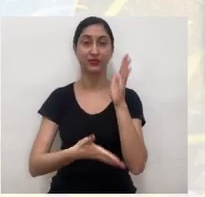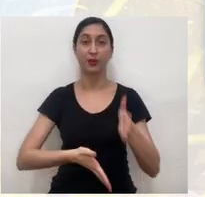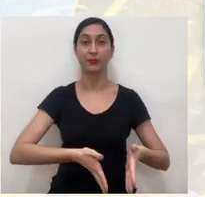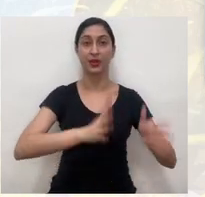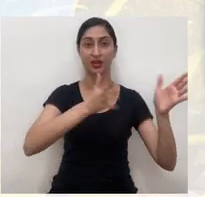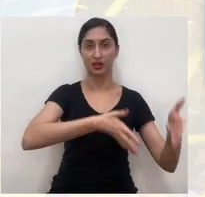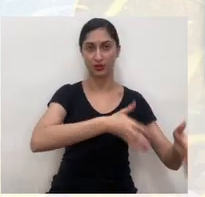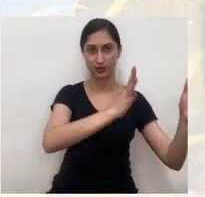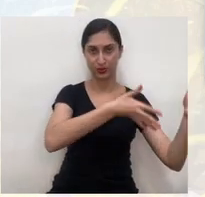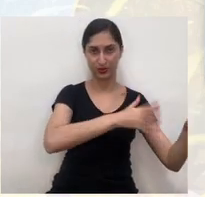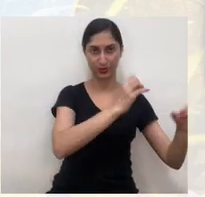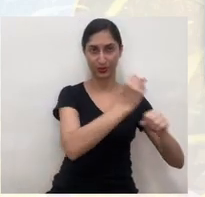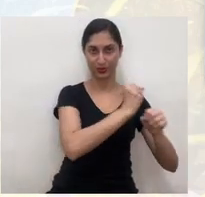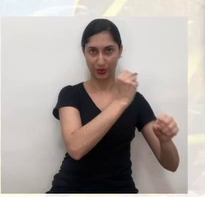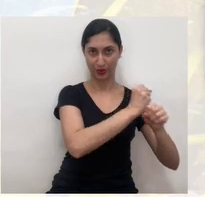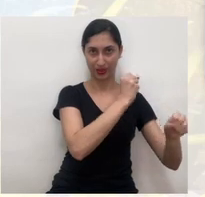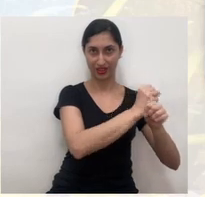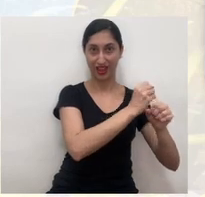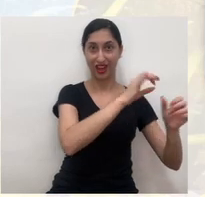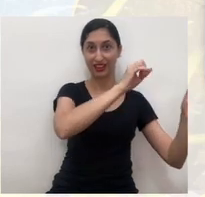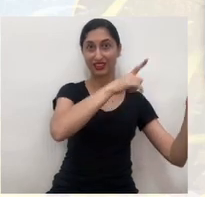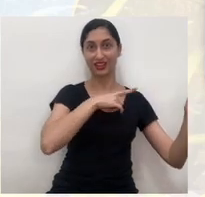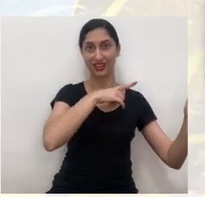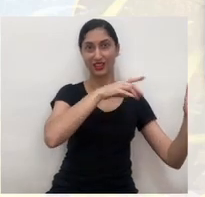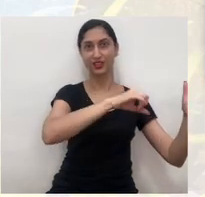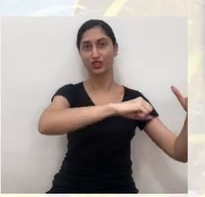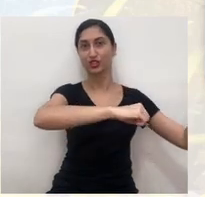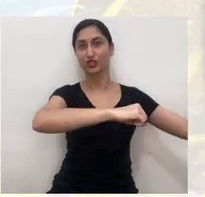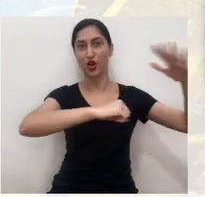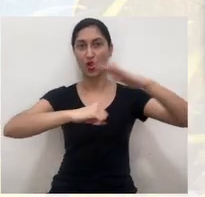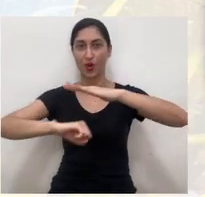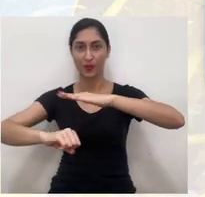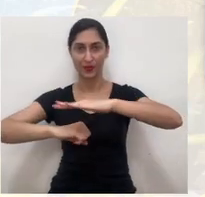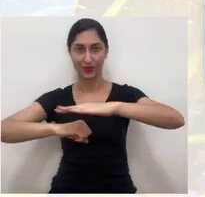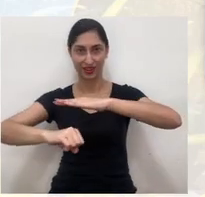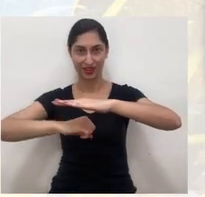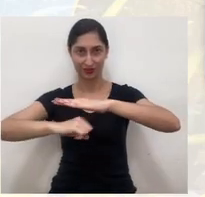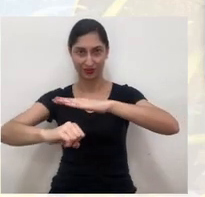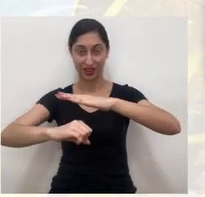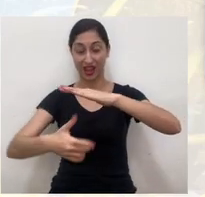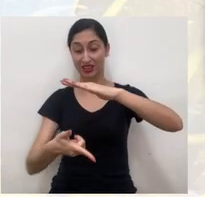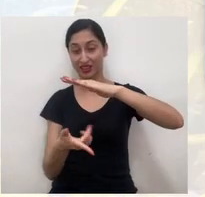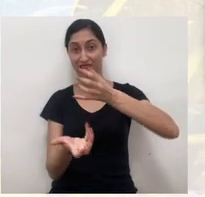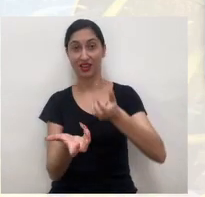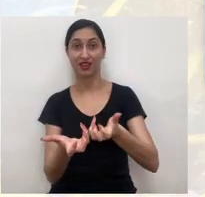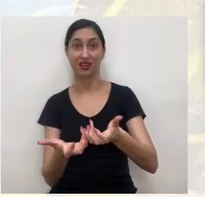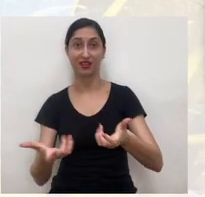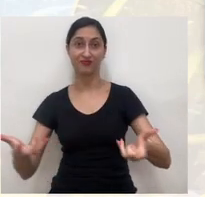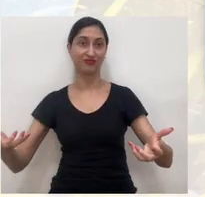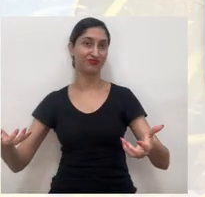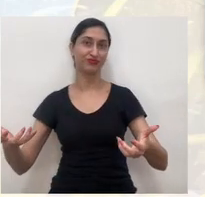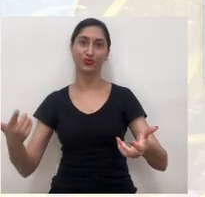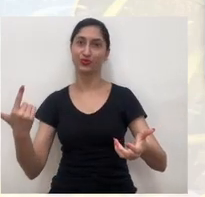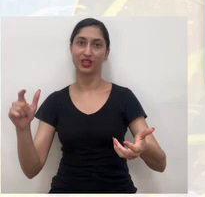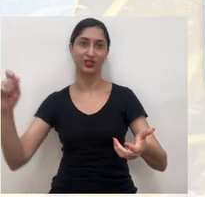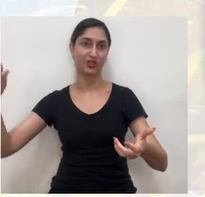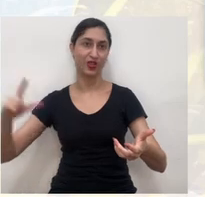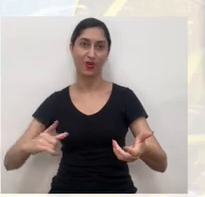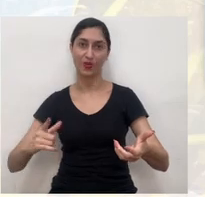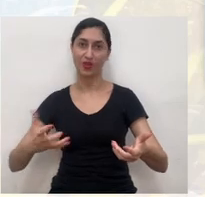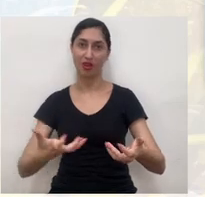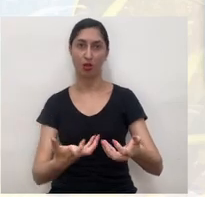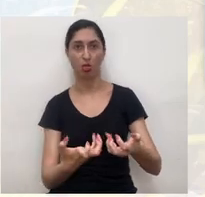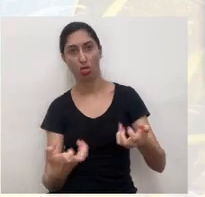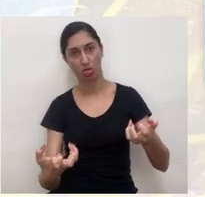diversas partes do jardim. E o gramado passou a sofrer porque não recebia mais sol. E aí começa a falhar o